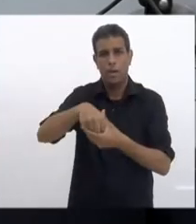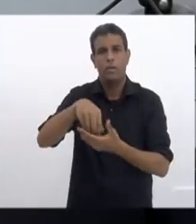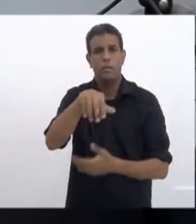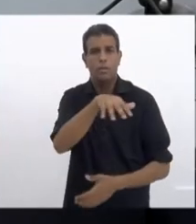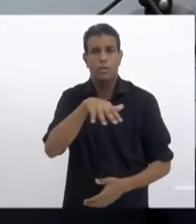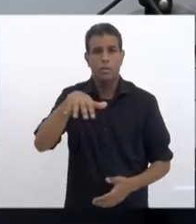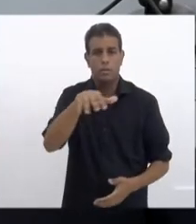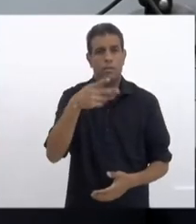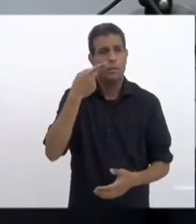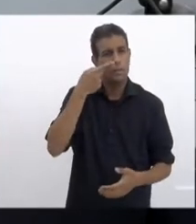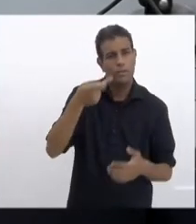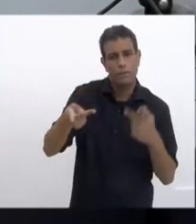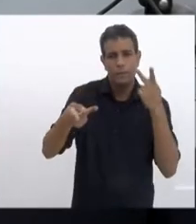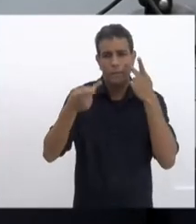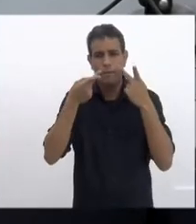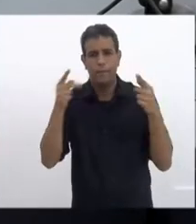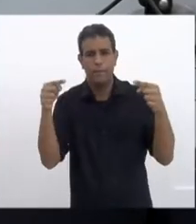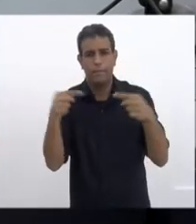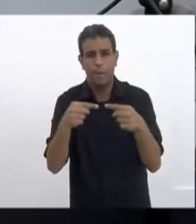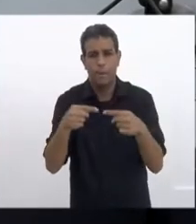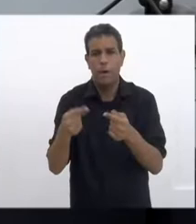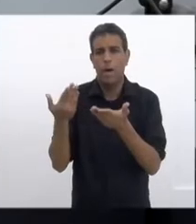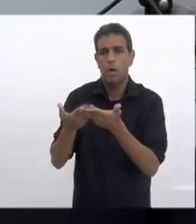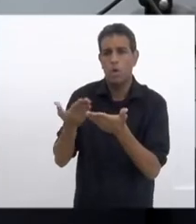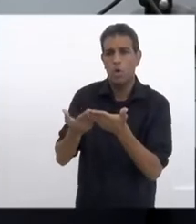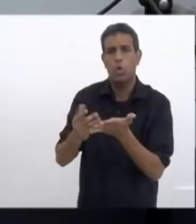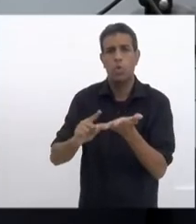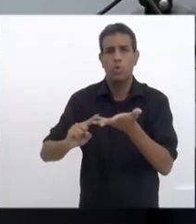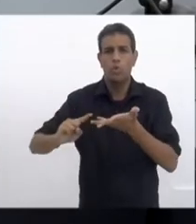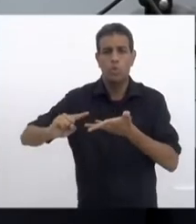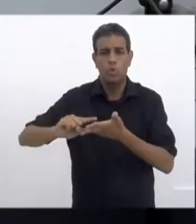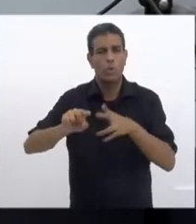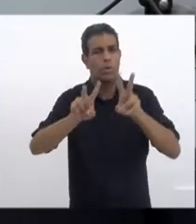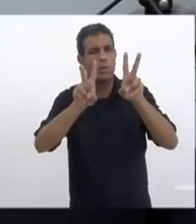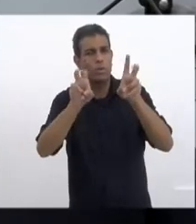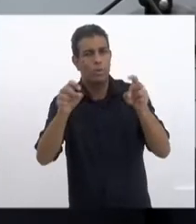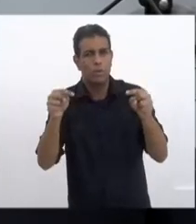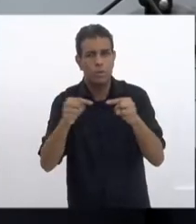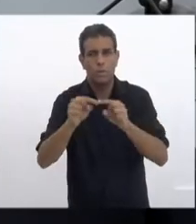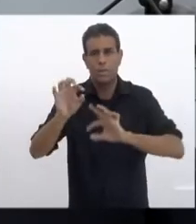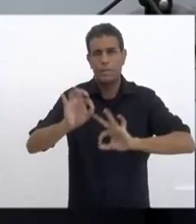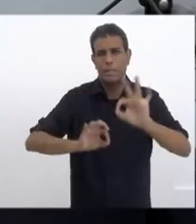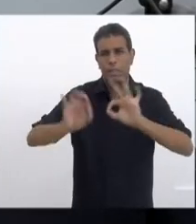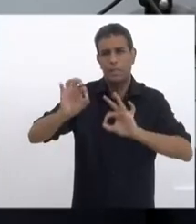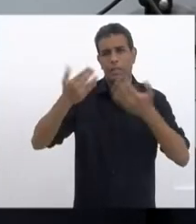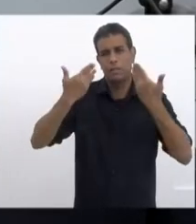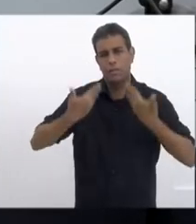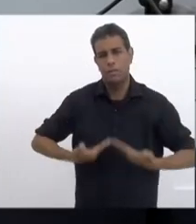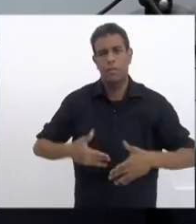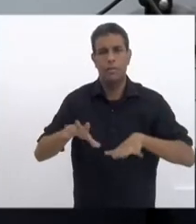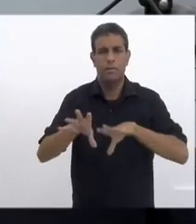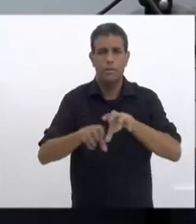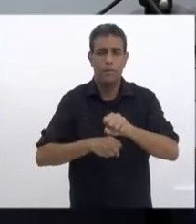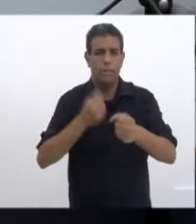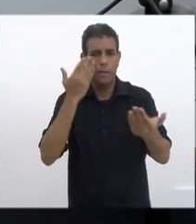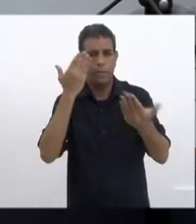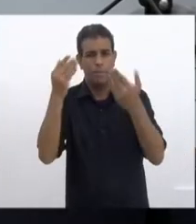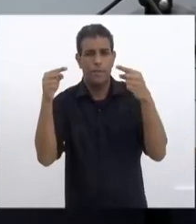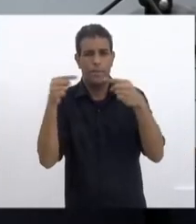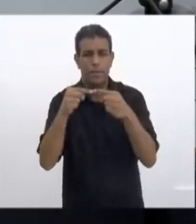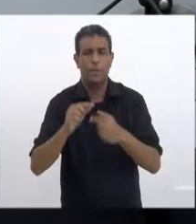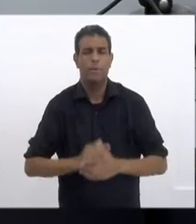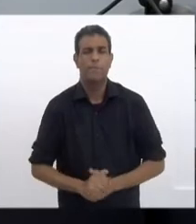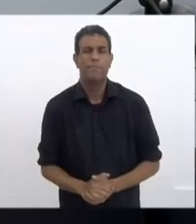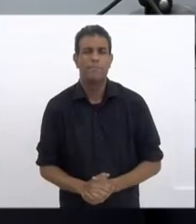nas visitas, né? A estrutura, a questão de técnico. Eu sou psicólogo, é minha equipe lá conosco, mas nós